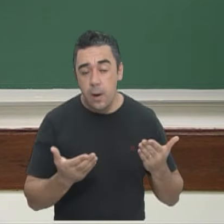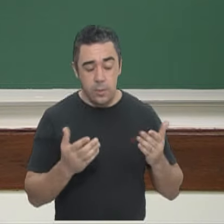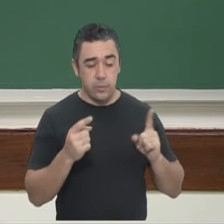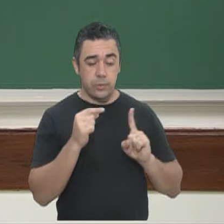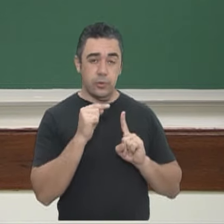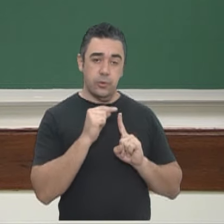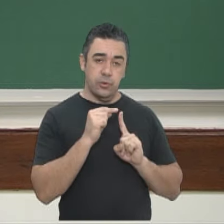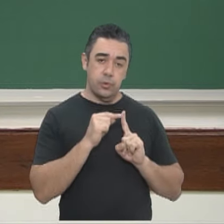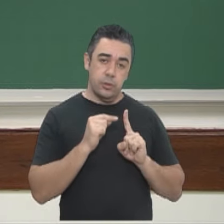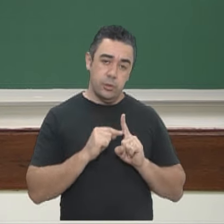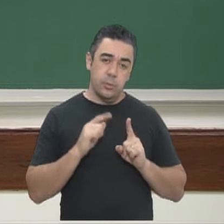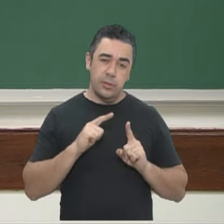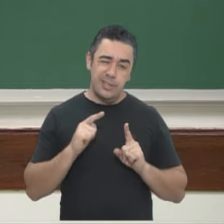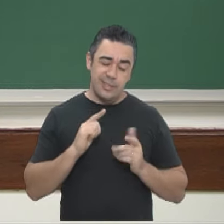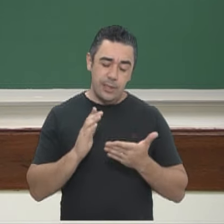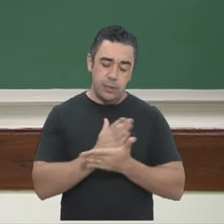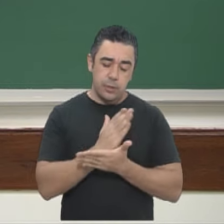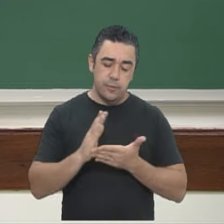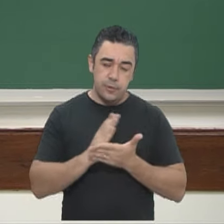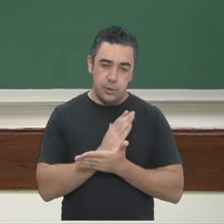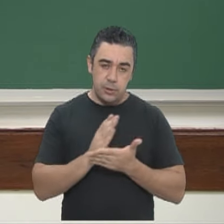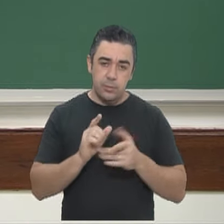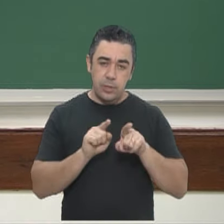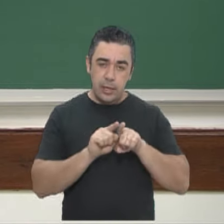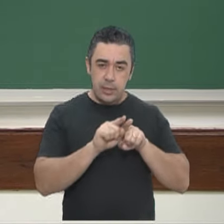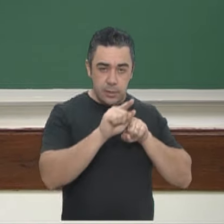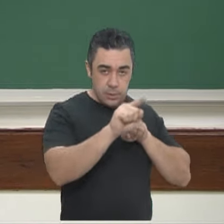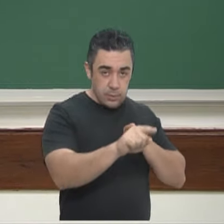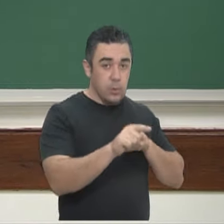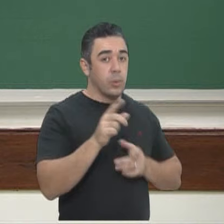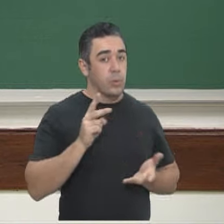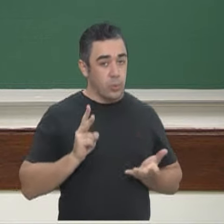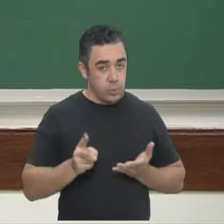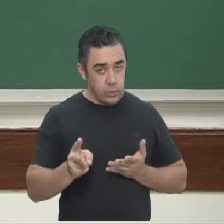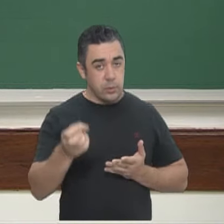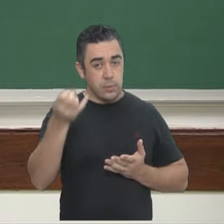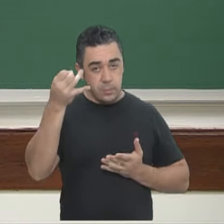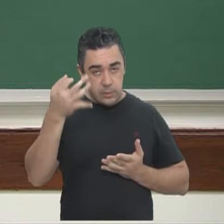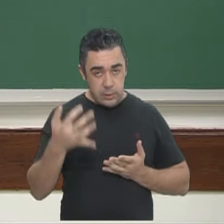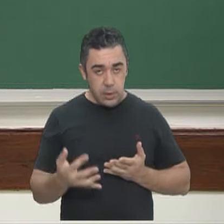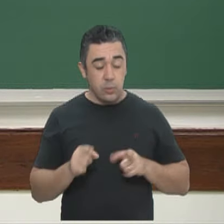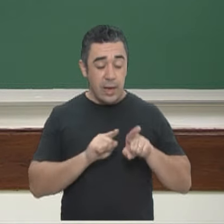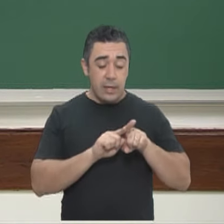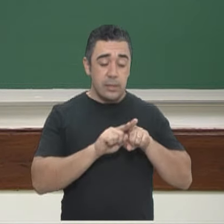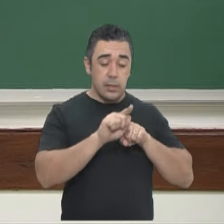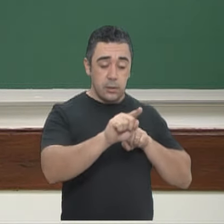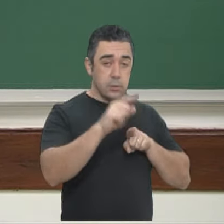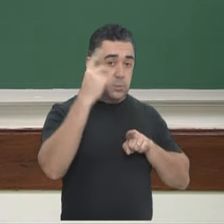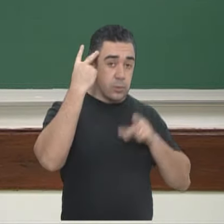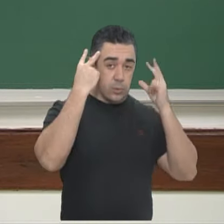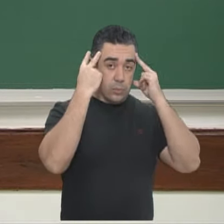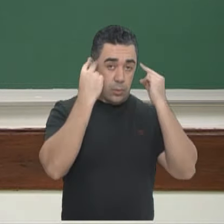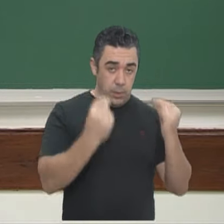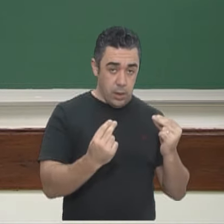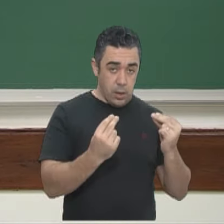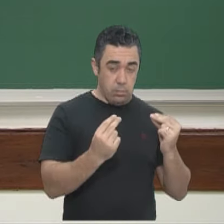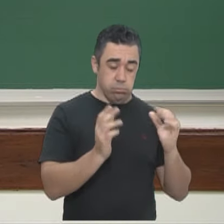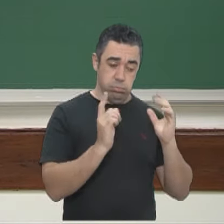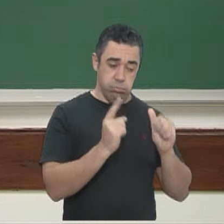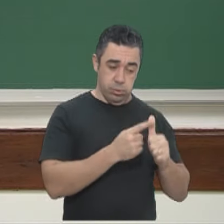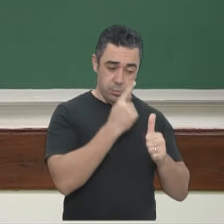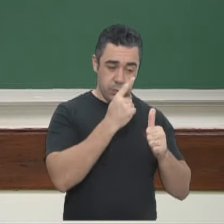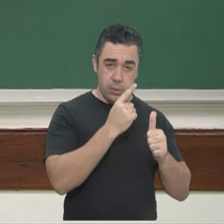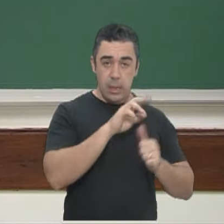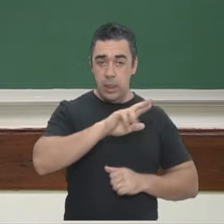são divididas no atletismo. Estamos ainda falando do atletismo convencional, que não é o atletismo